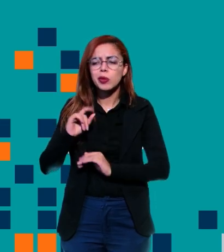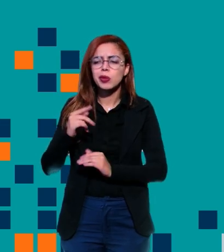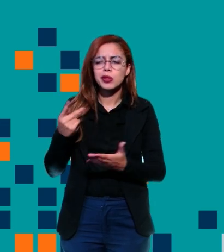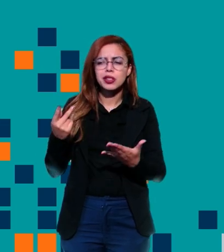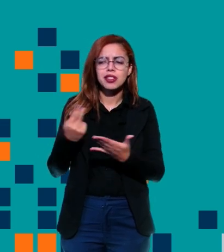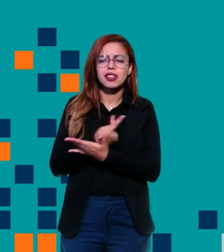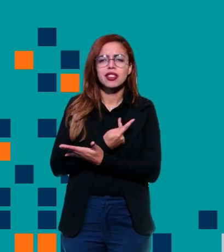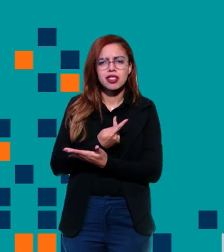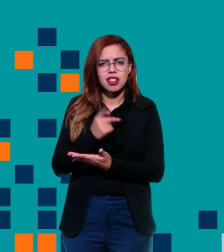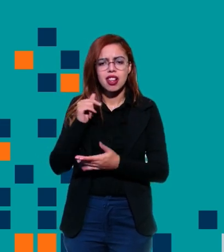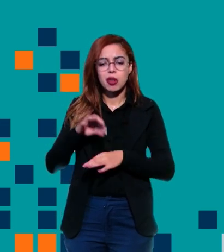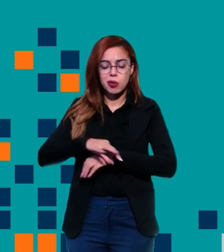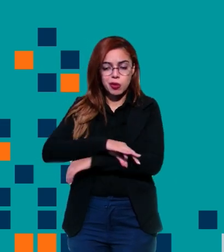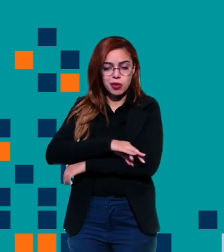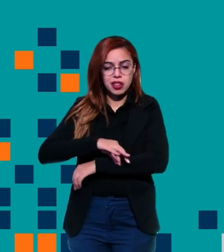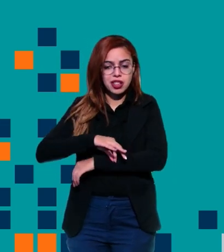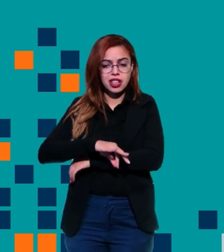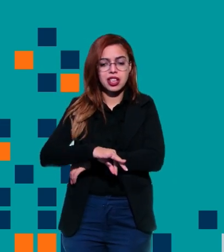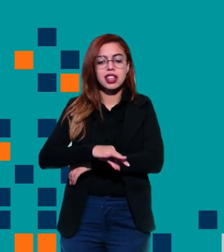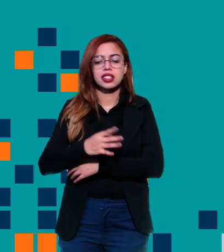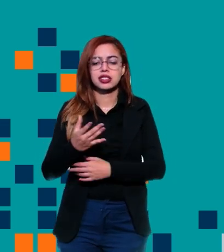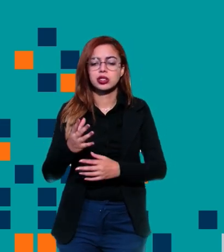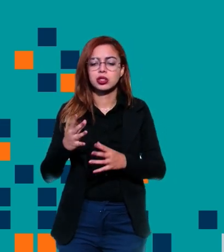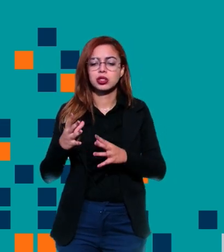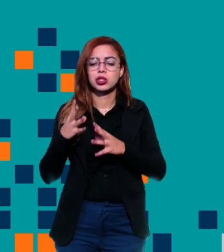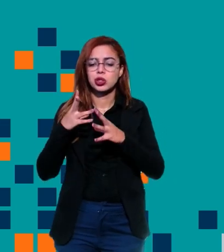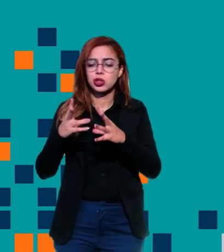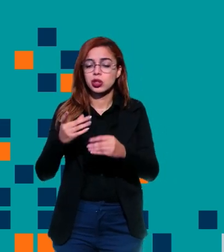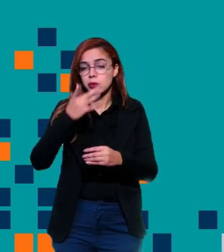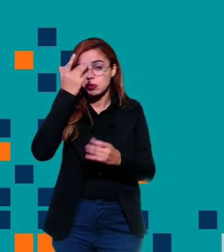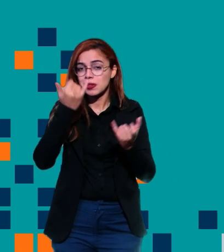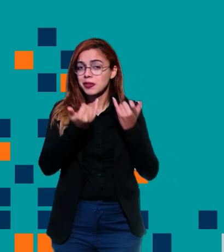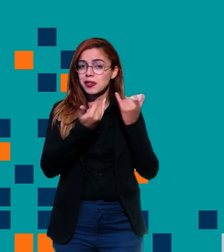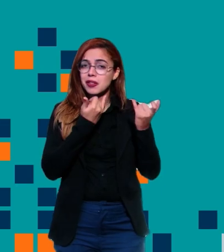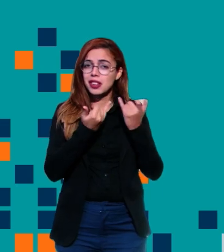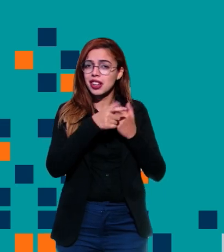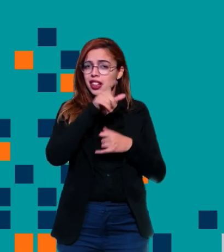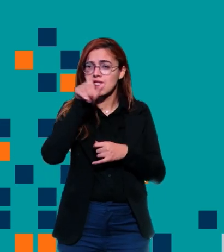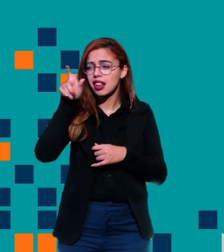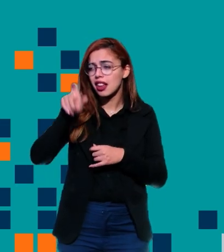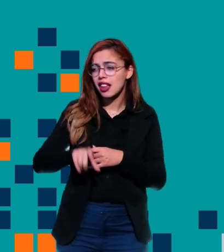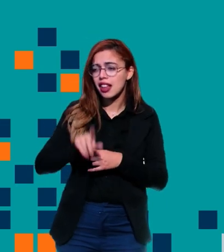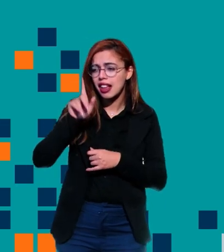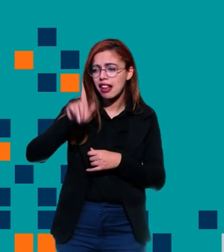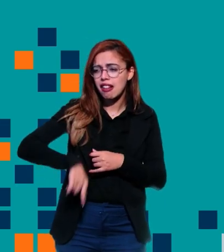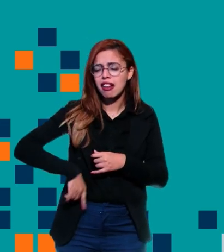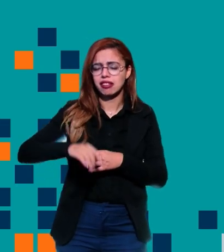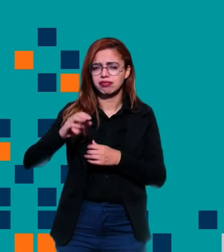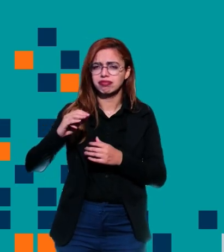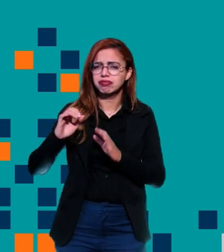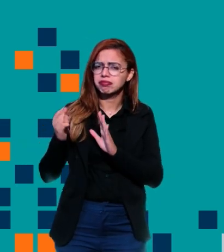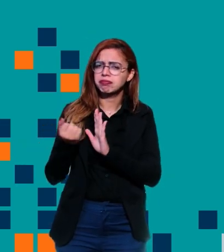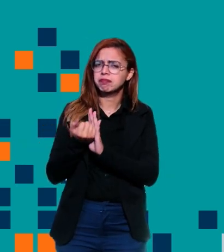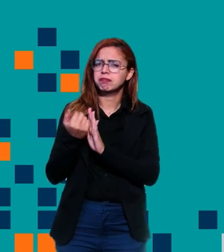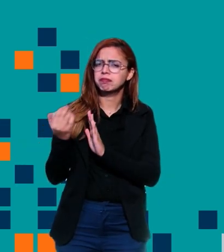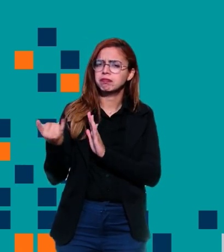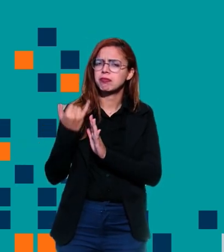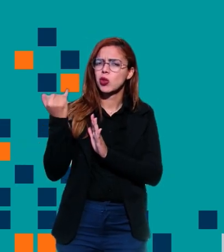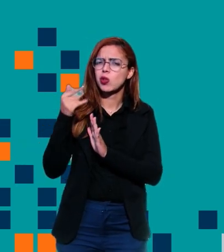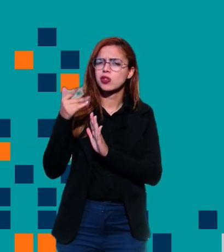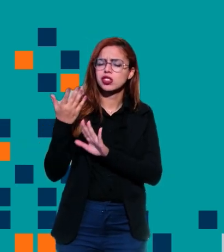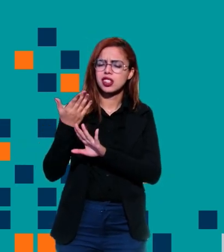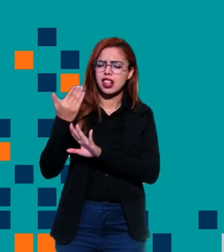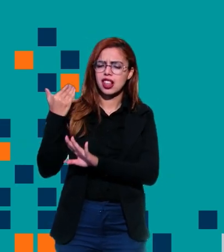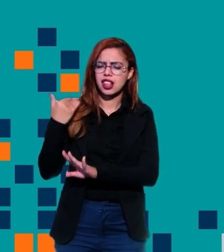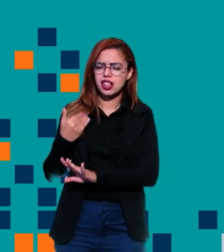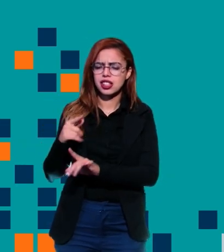ter sido um arquiteto que todo mundo me falava que era um cara que tinha um renome, assim, na época,